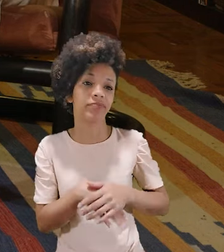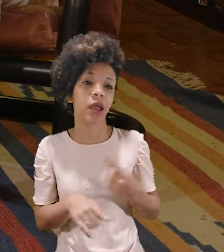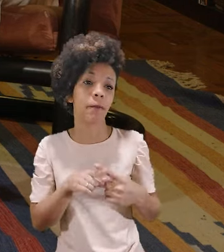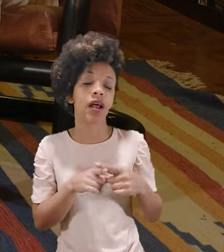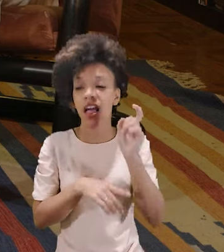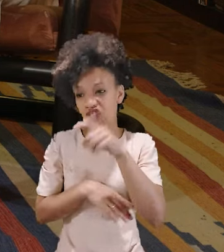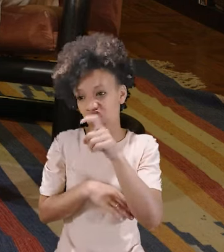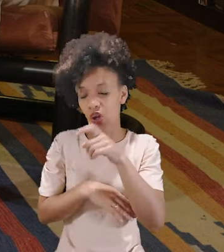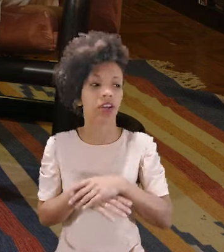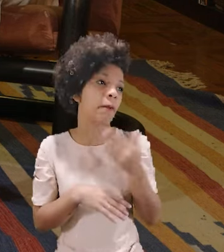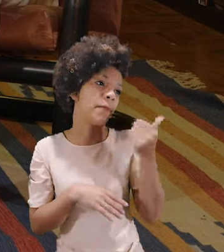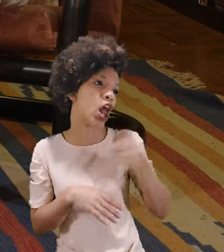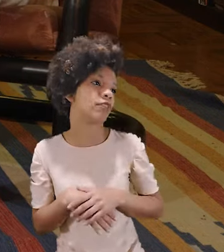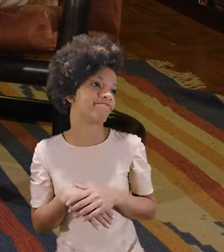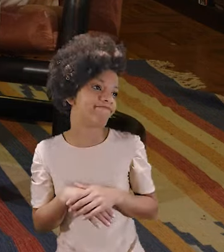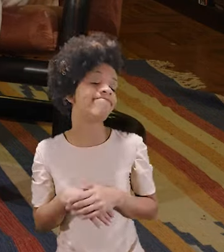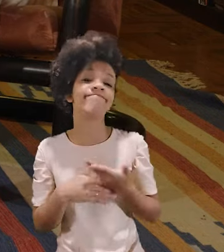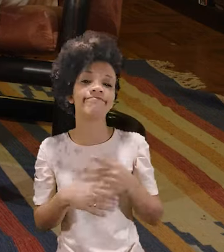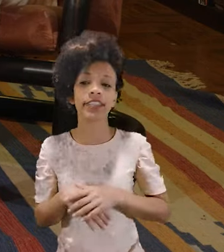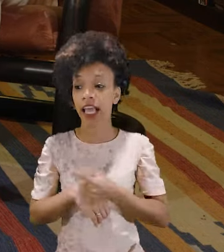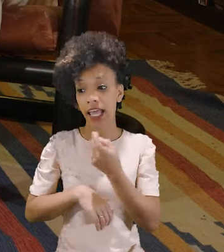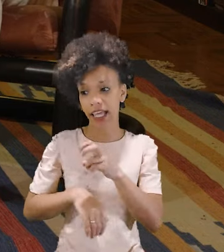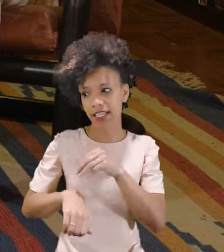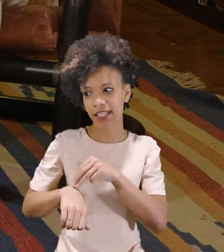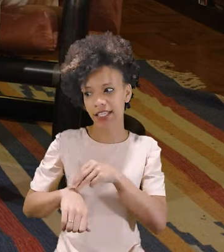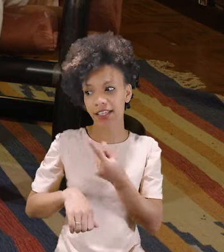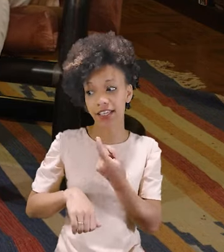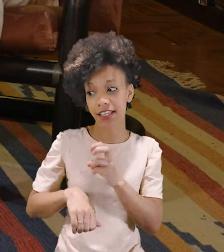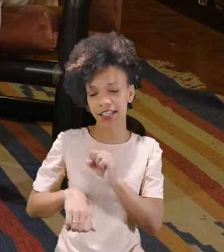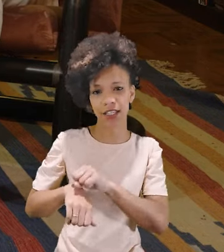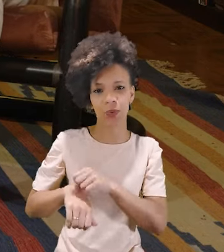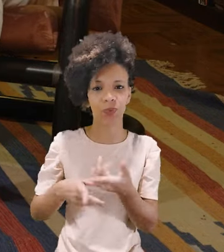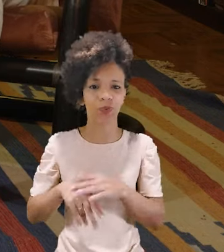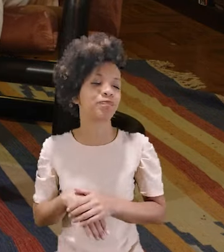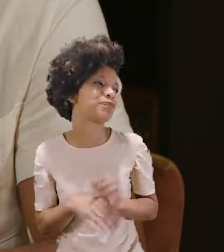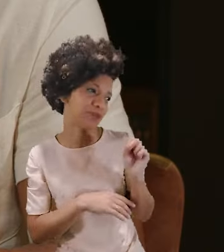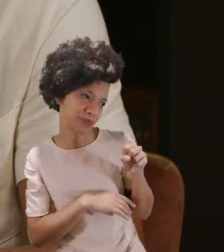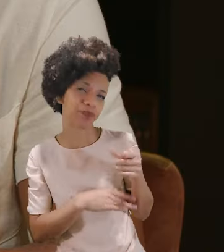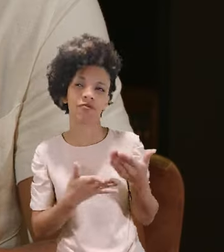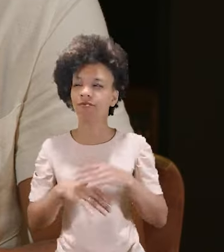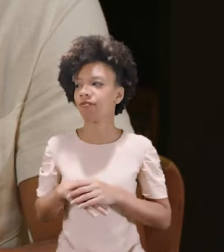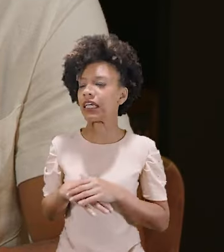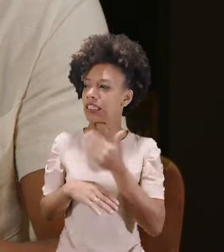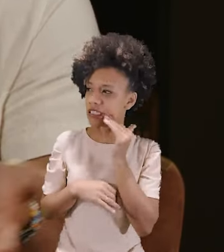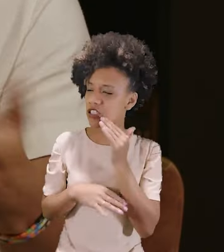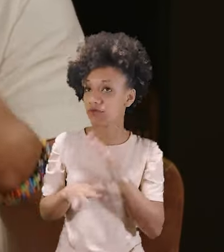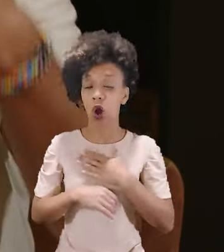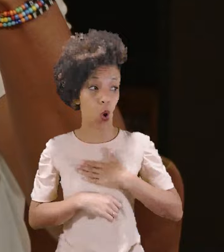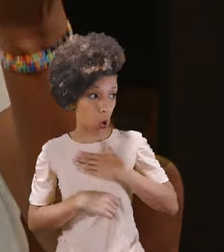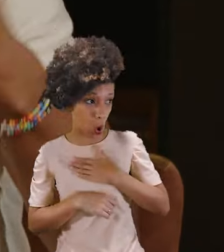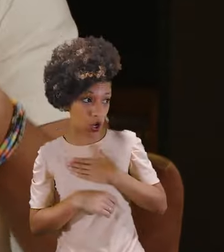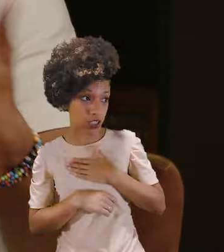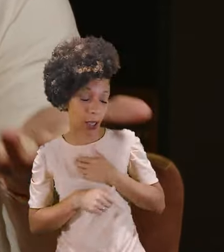é amor ele vai ver Por isso contigo tá bombando para saber se casa 15 segundos não interessa Pois é entende então a